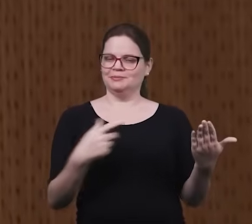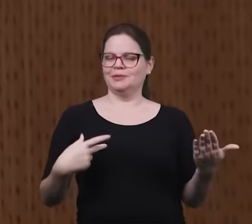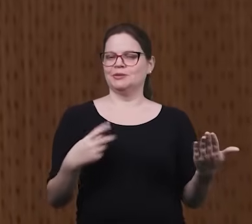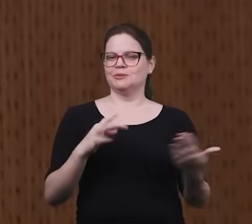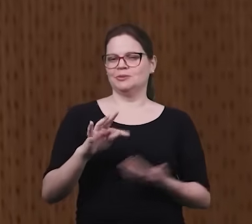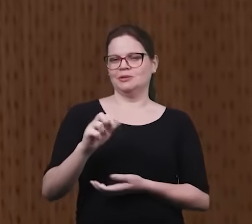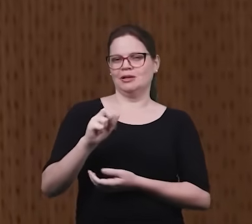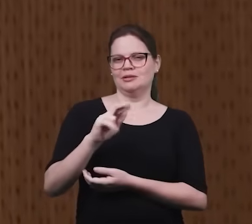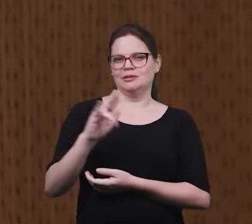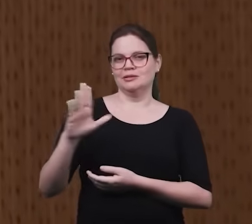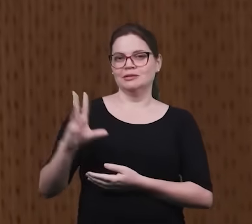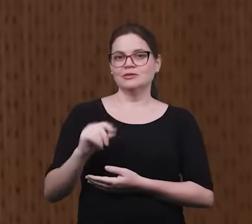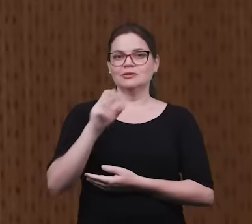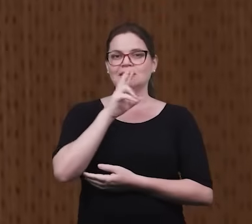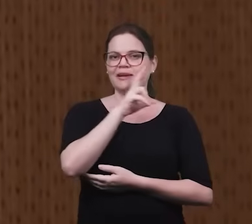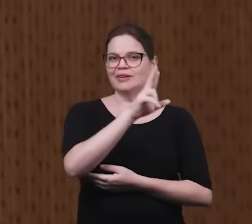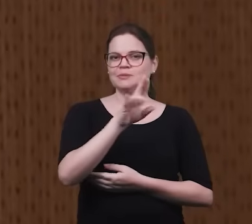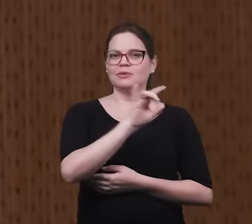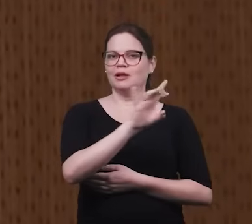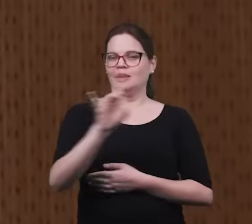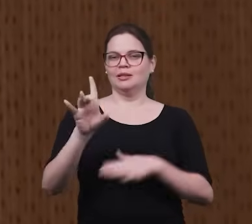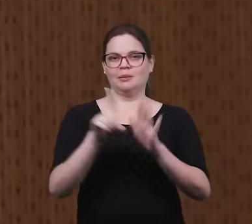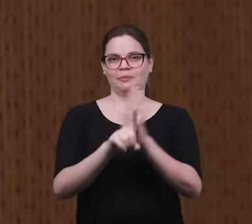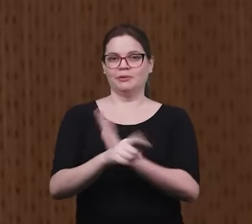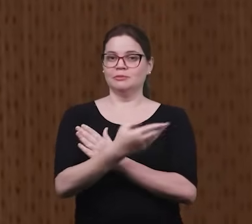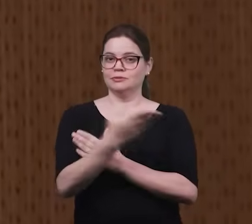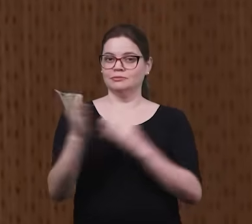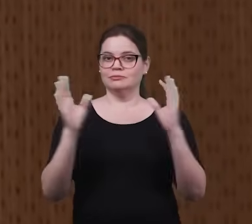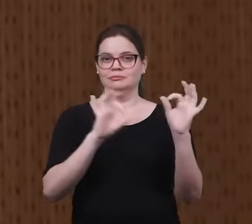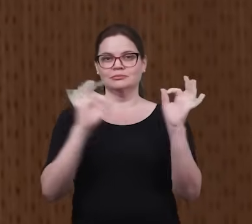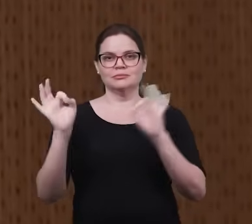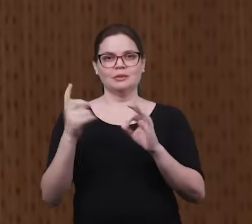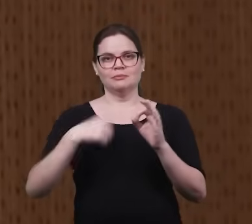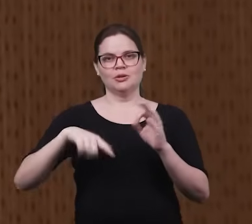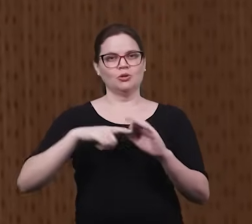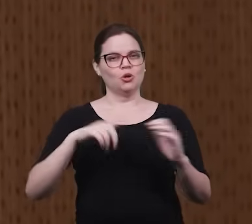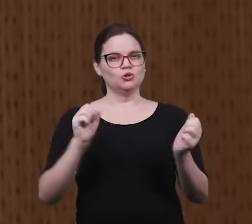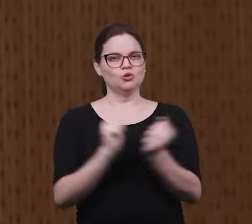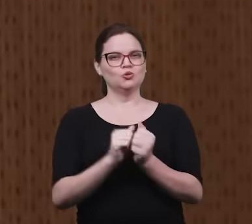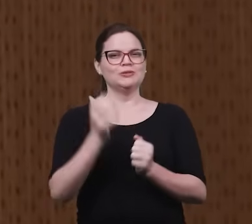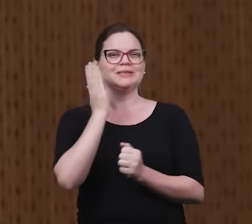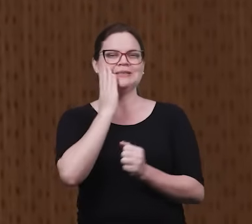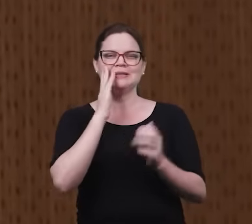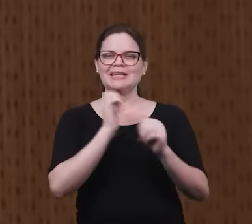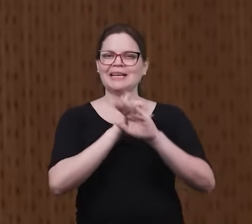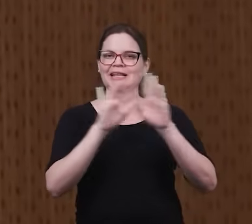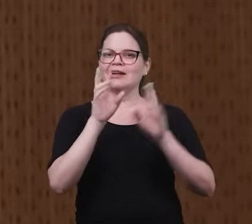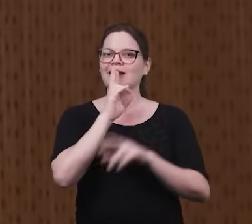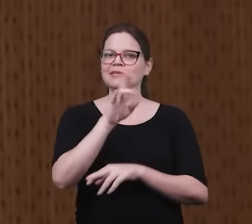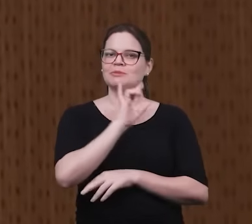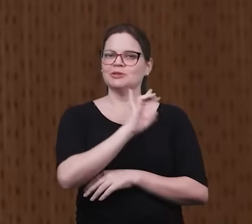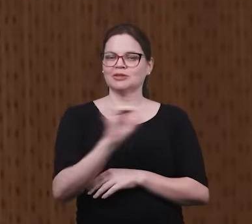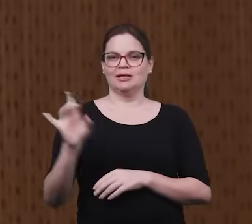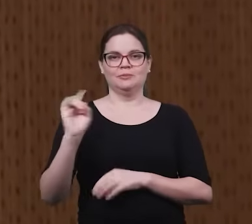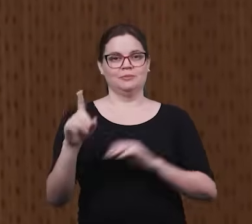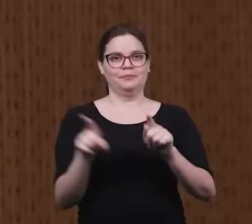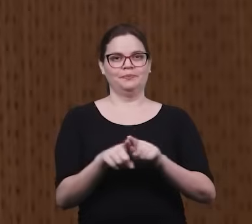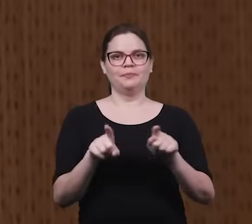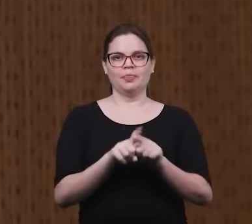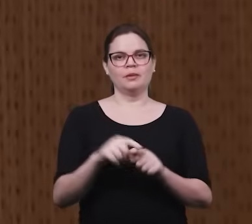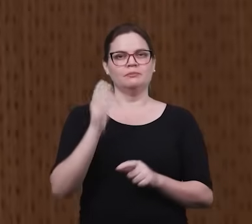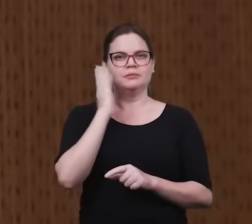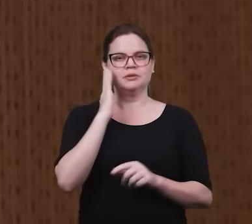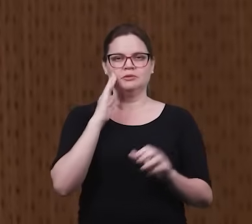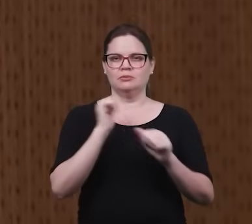desse tema. E você continua aí nos acompanhando para ver juntos, as respostas. E também a